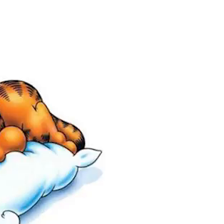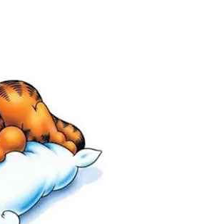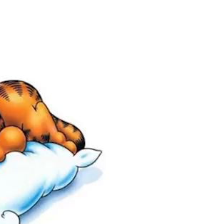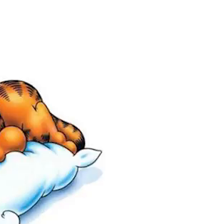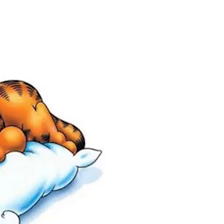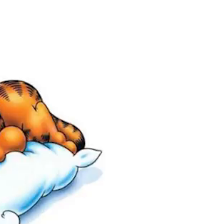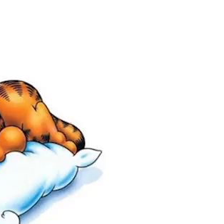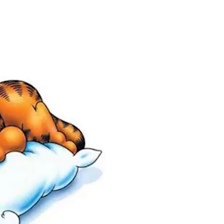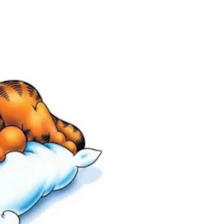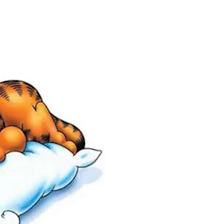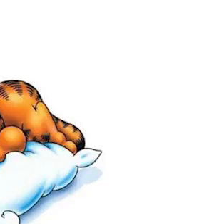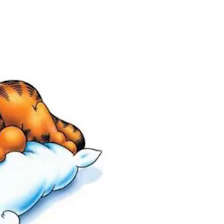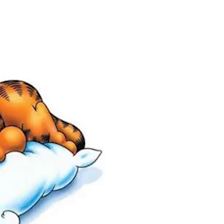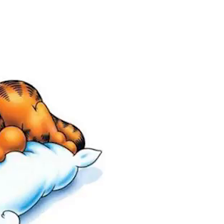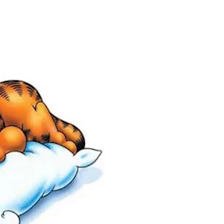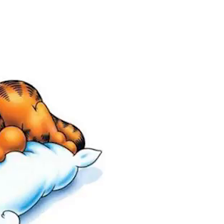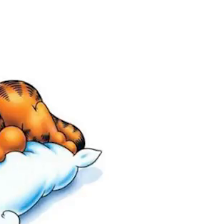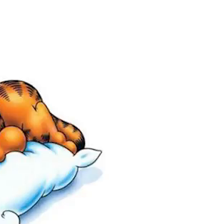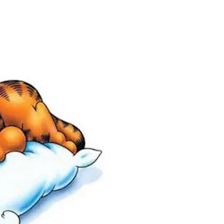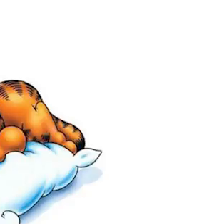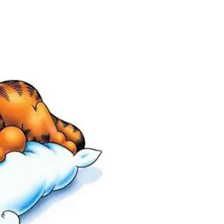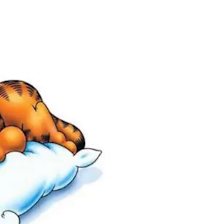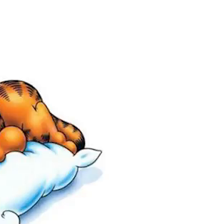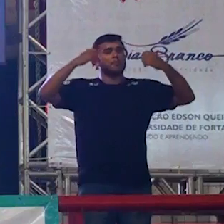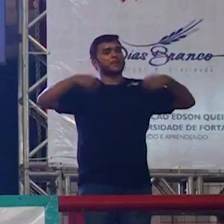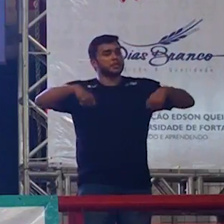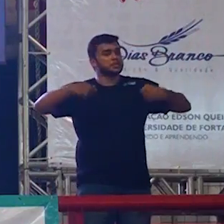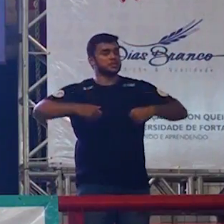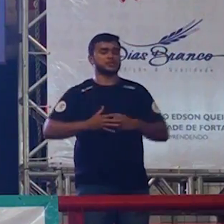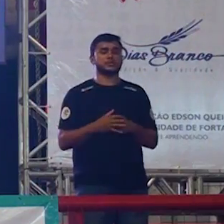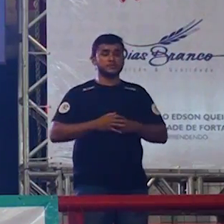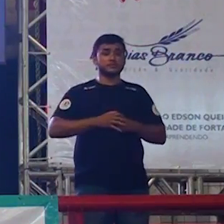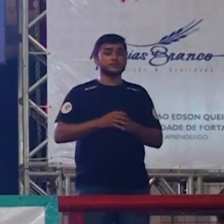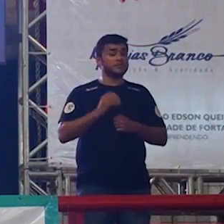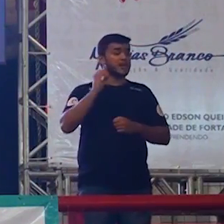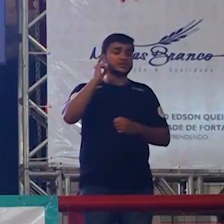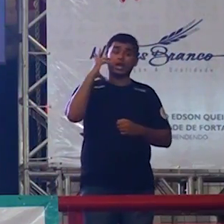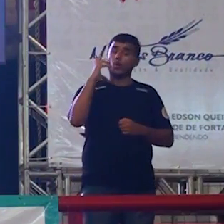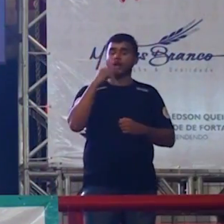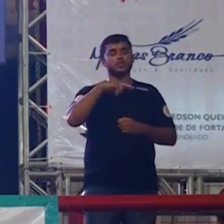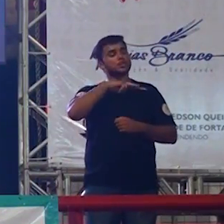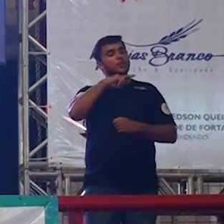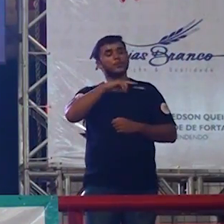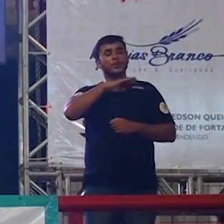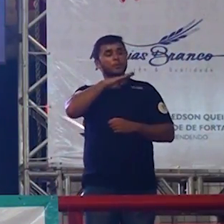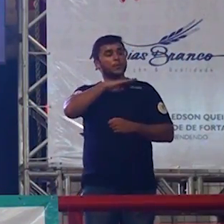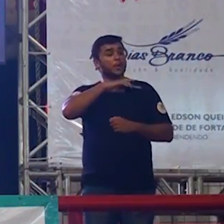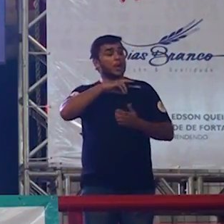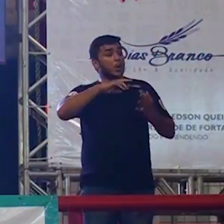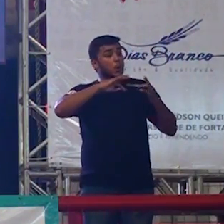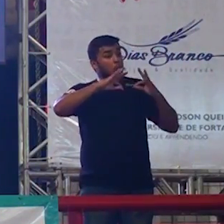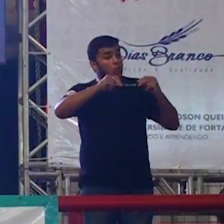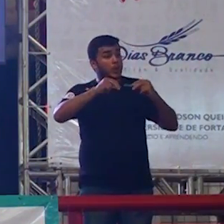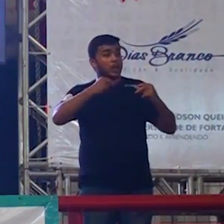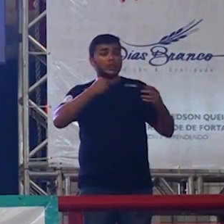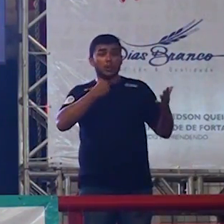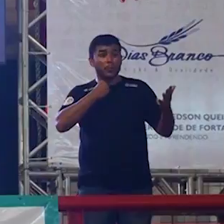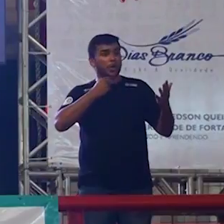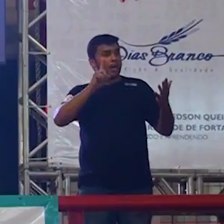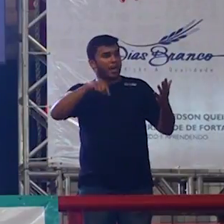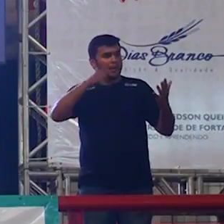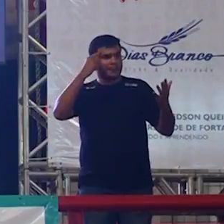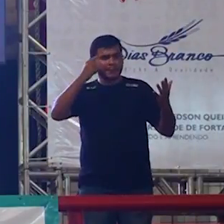cuidado com a iluminação e com a sua visão. Não pode ter celular ligado enquanto você está estudando.